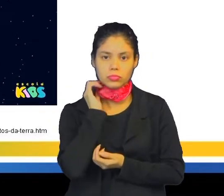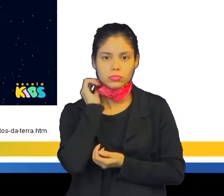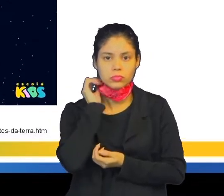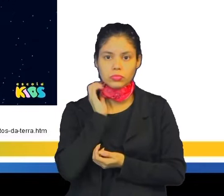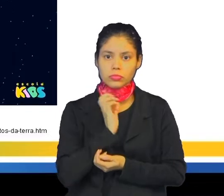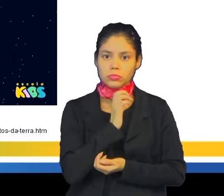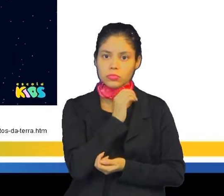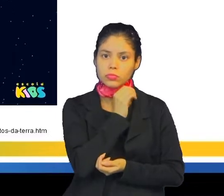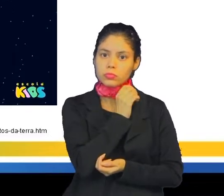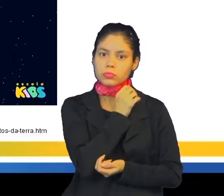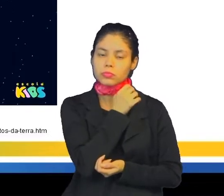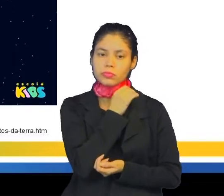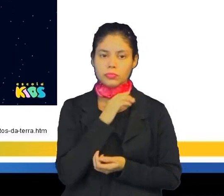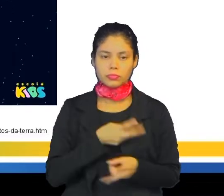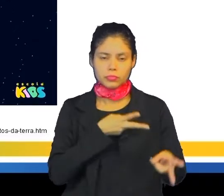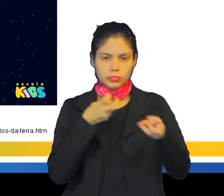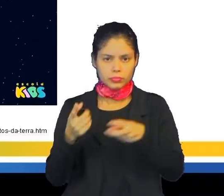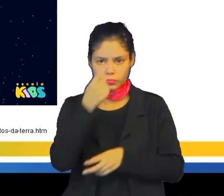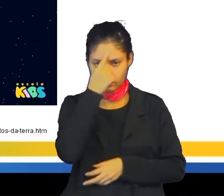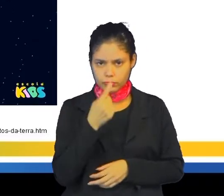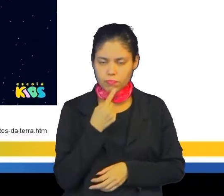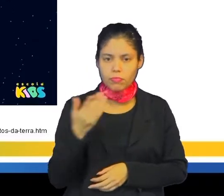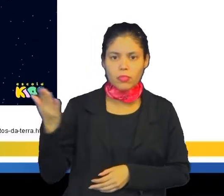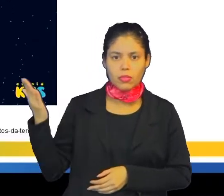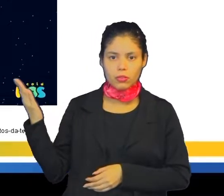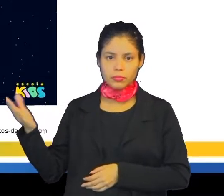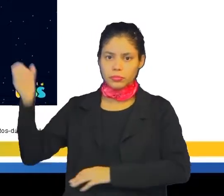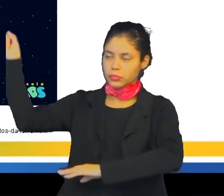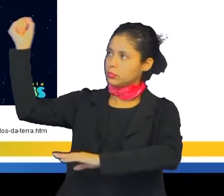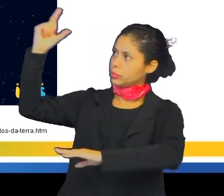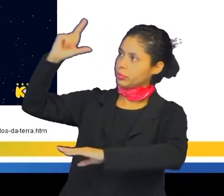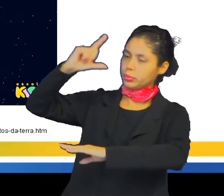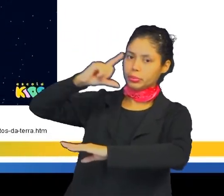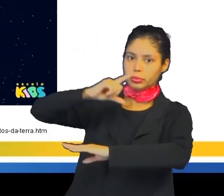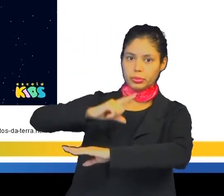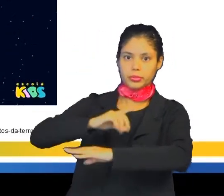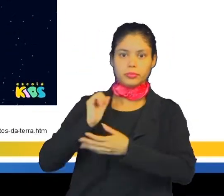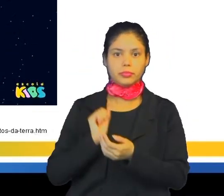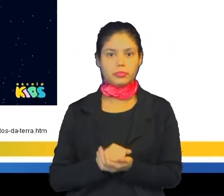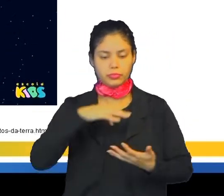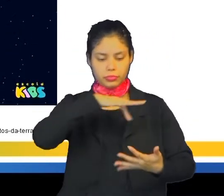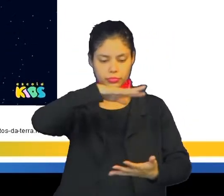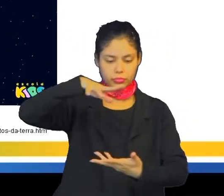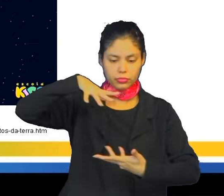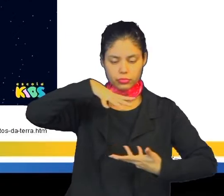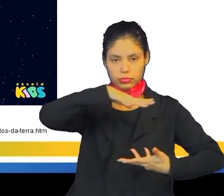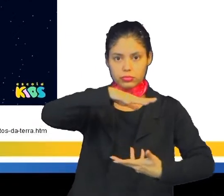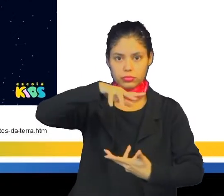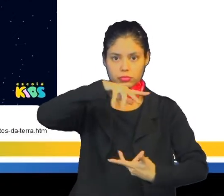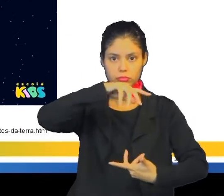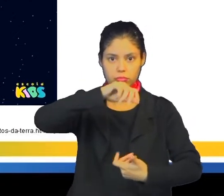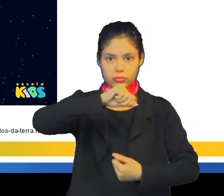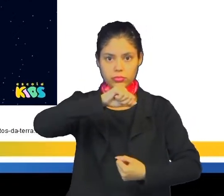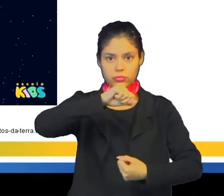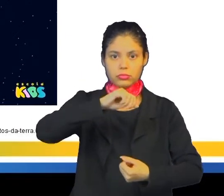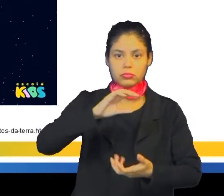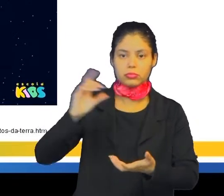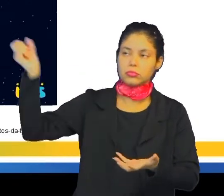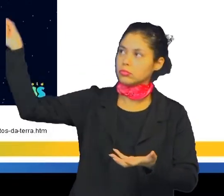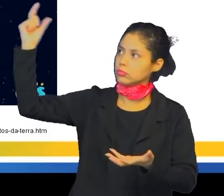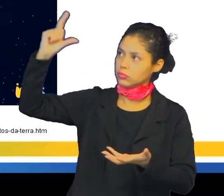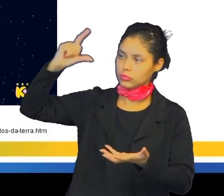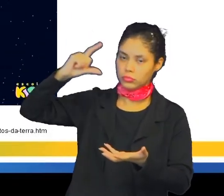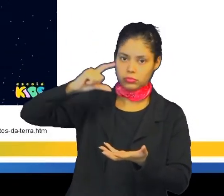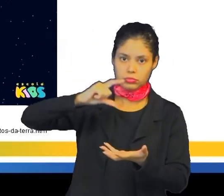noite então Observe aí as figuras né Nós temos aí os raios solares nós temos a terra fazendo esse eixo né de